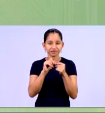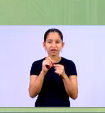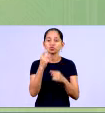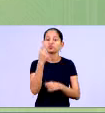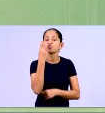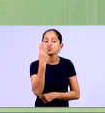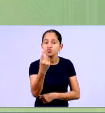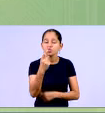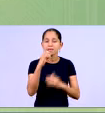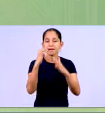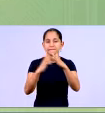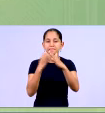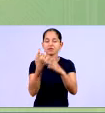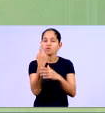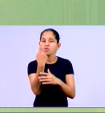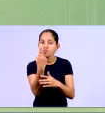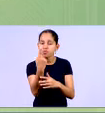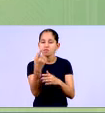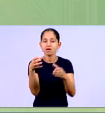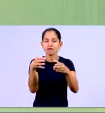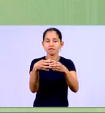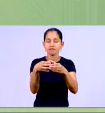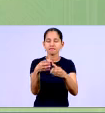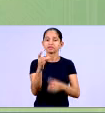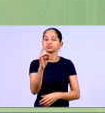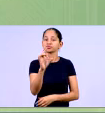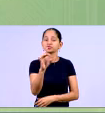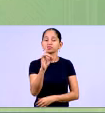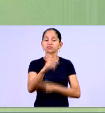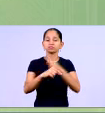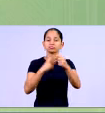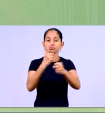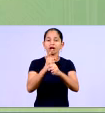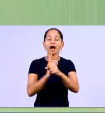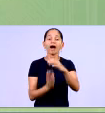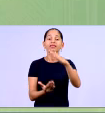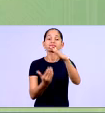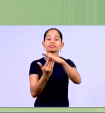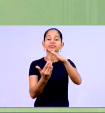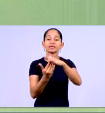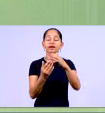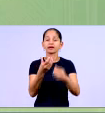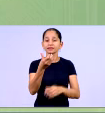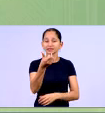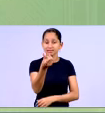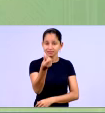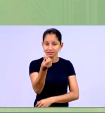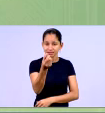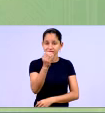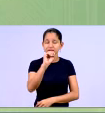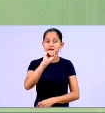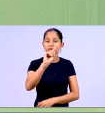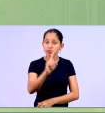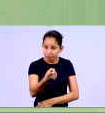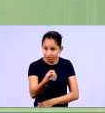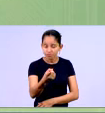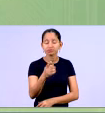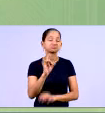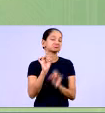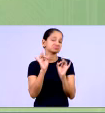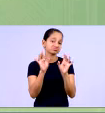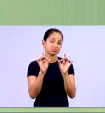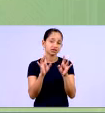individual, aquele que ofere receita bruta anual até 60 mil. E aí ele vai